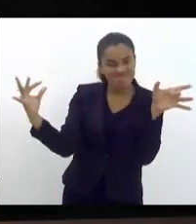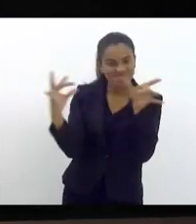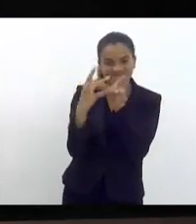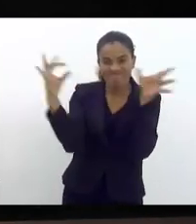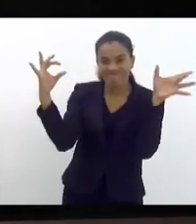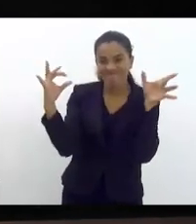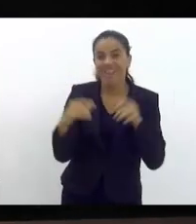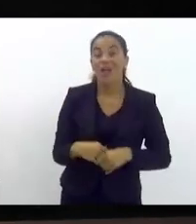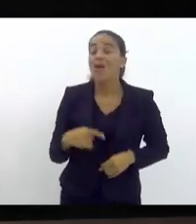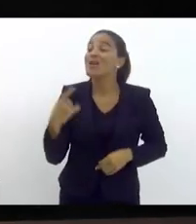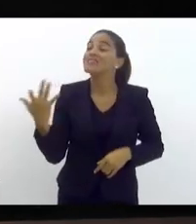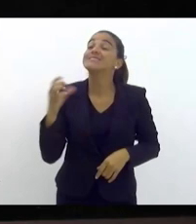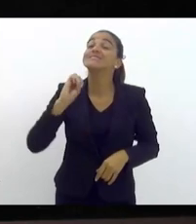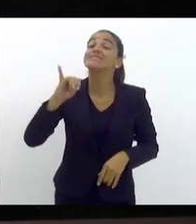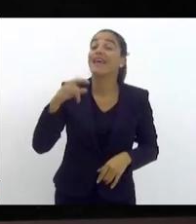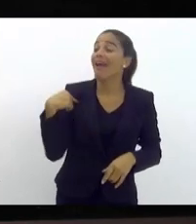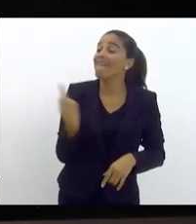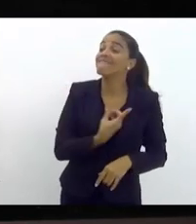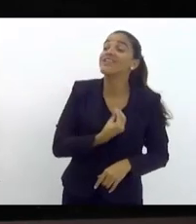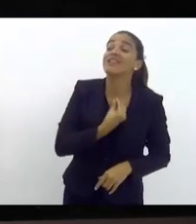O seria de nós se não fosse o gari Luiz Paulo?